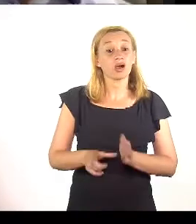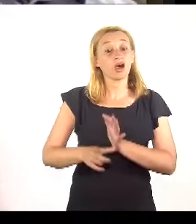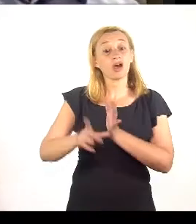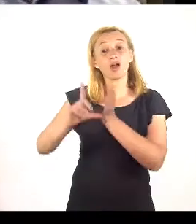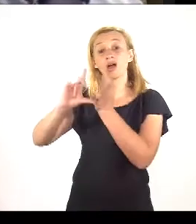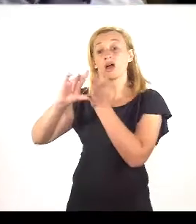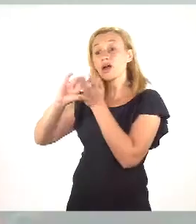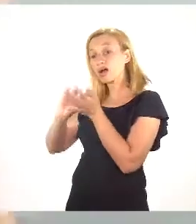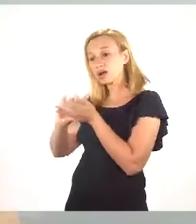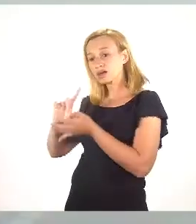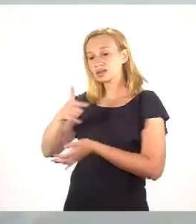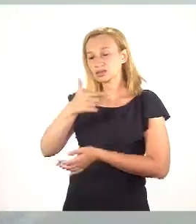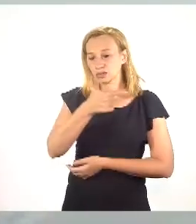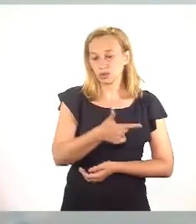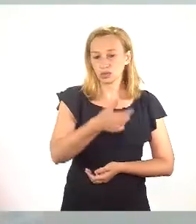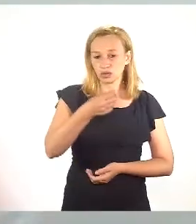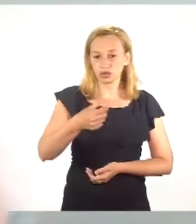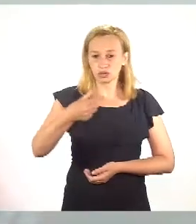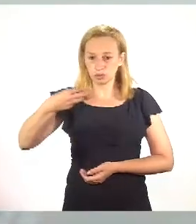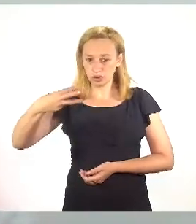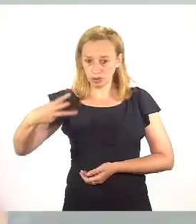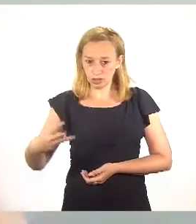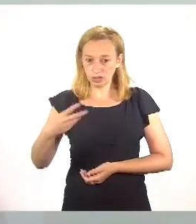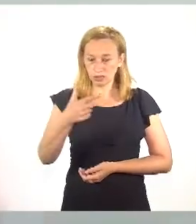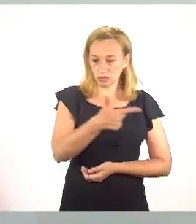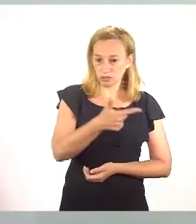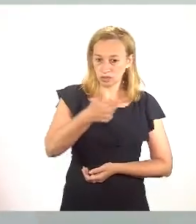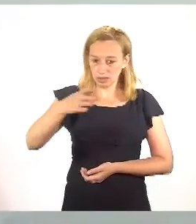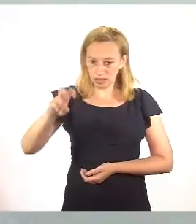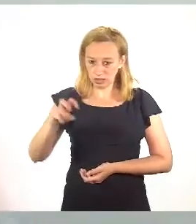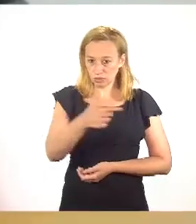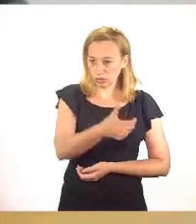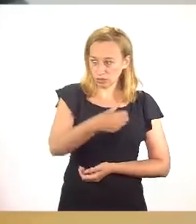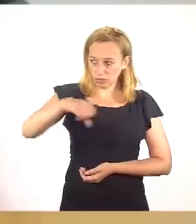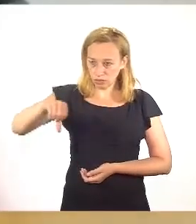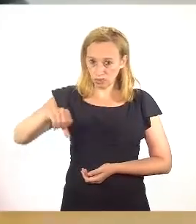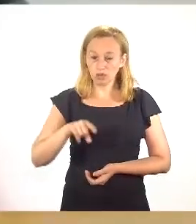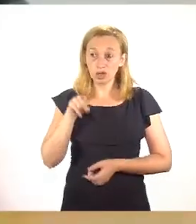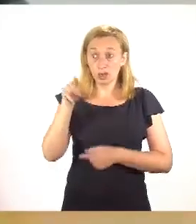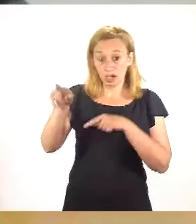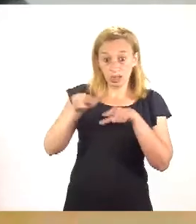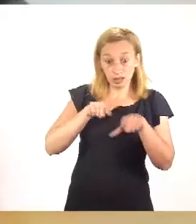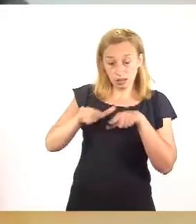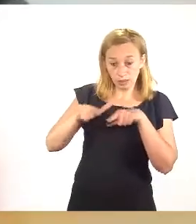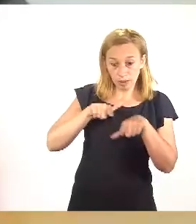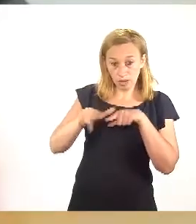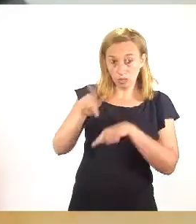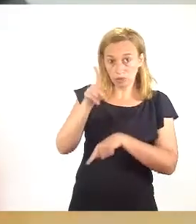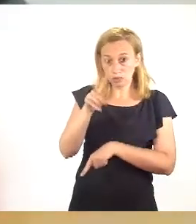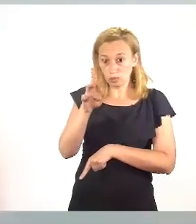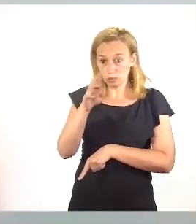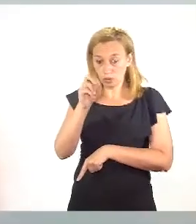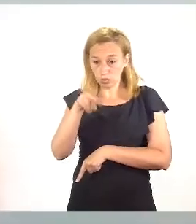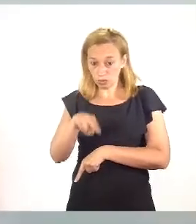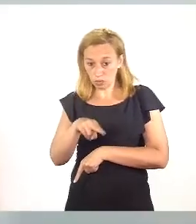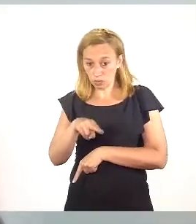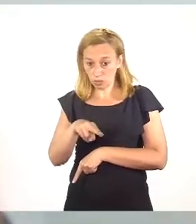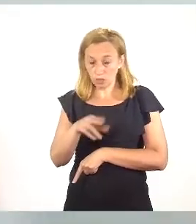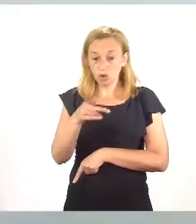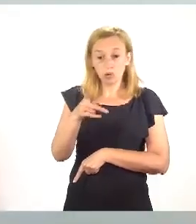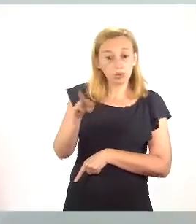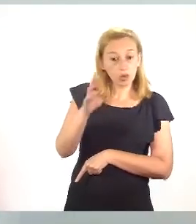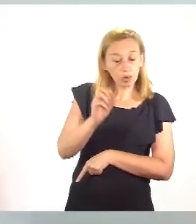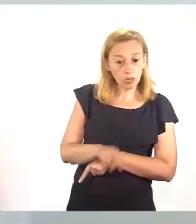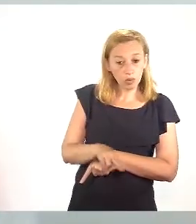de 2013, 2005 a 2009, ele trabalhou no PROCON. O PROCON é